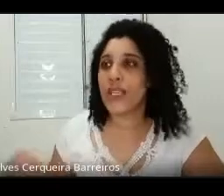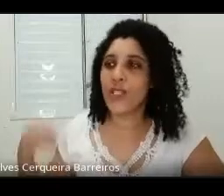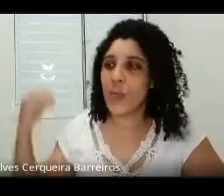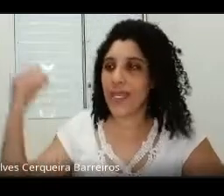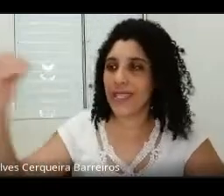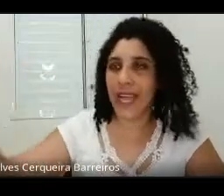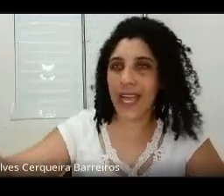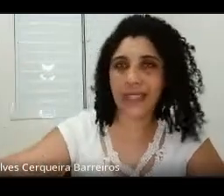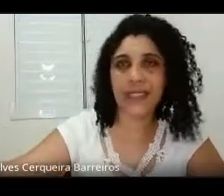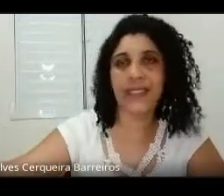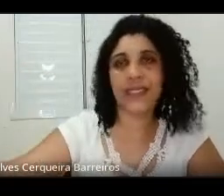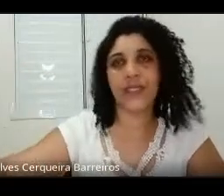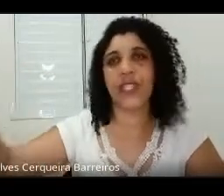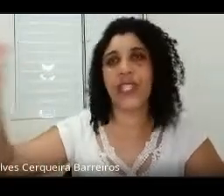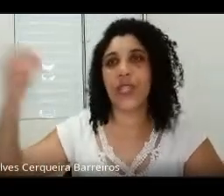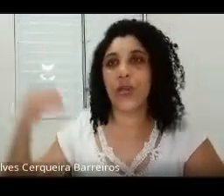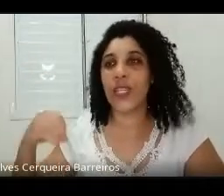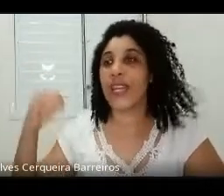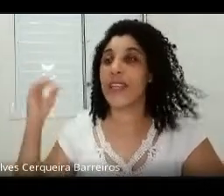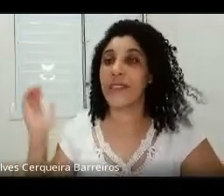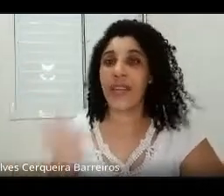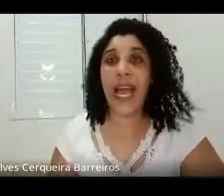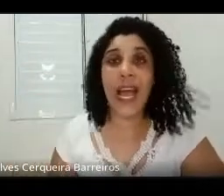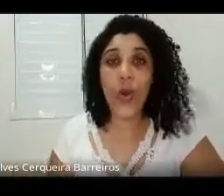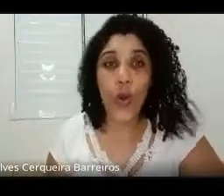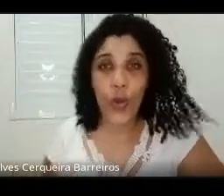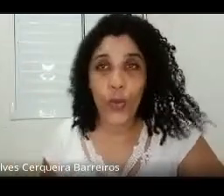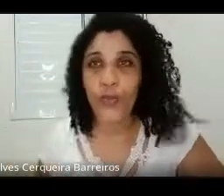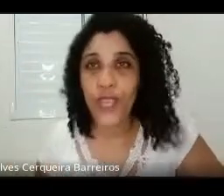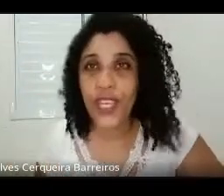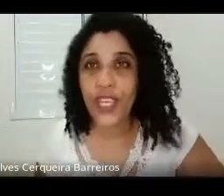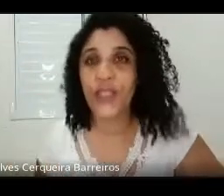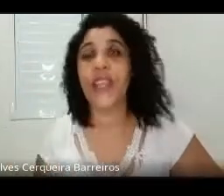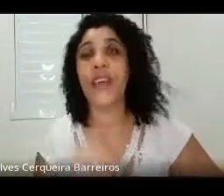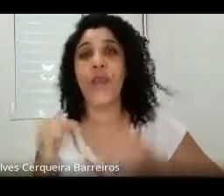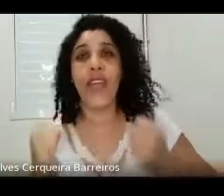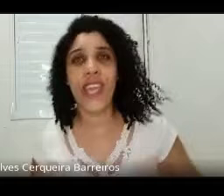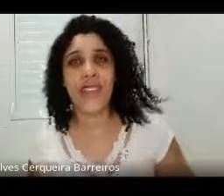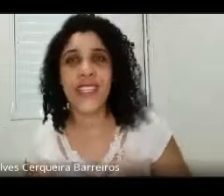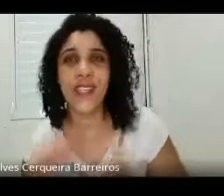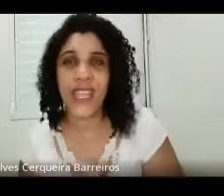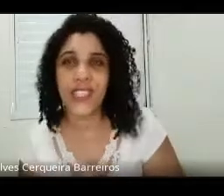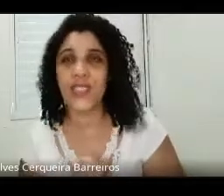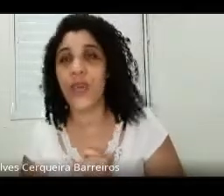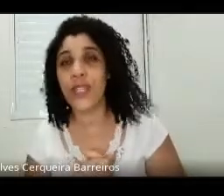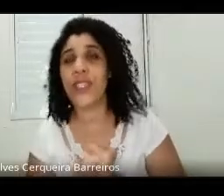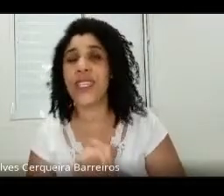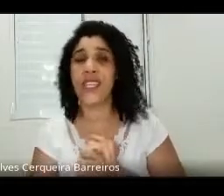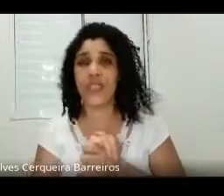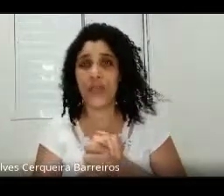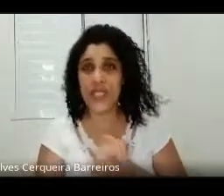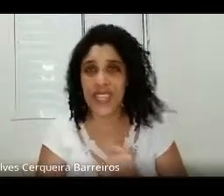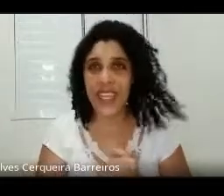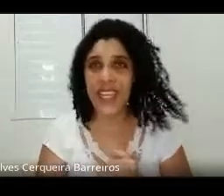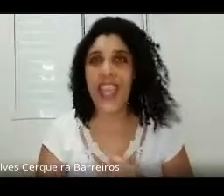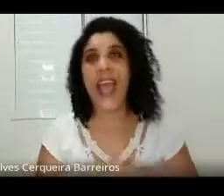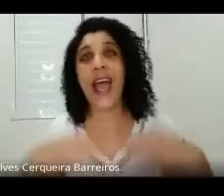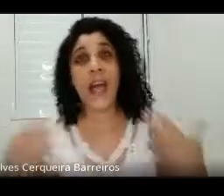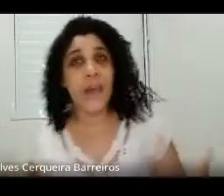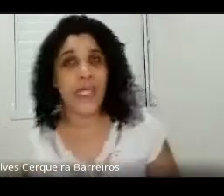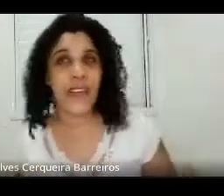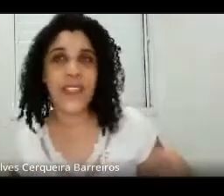Então, às vezes o pai sai, quando ele retorna, meu filho, tava morrendo de saudade de